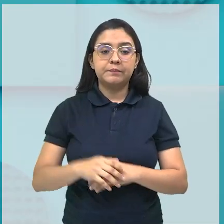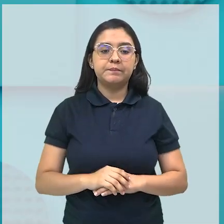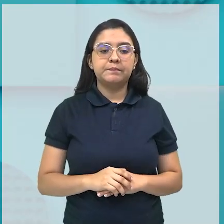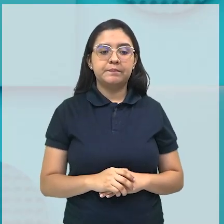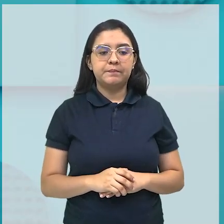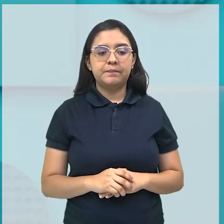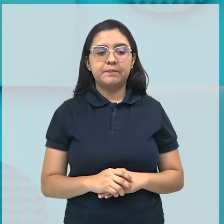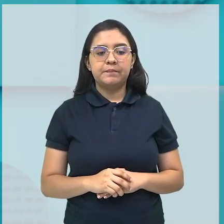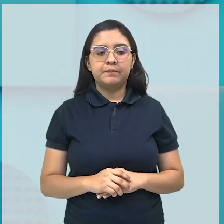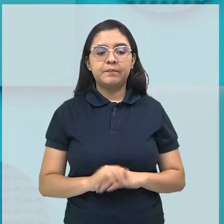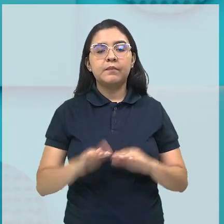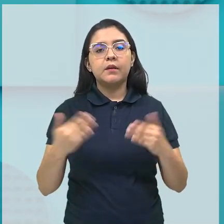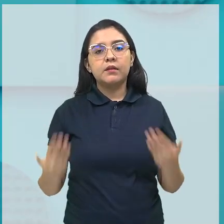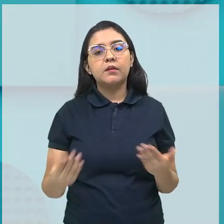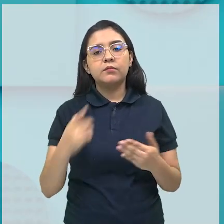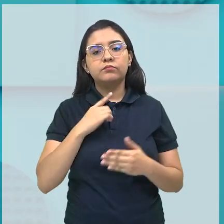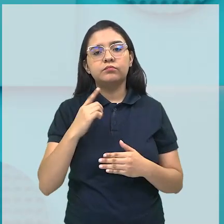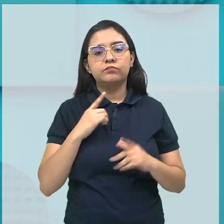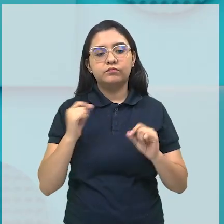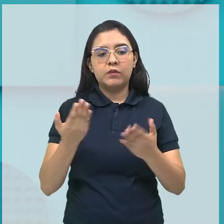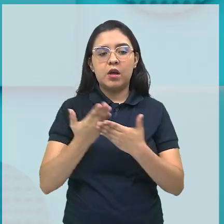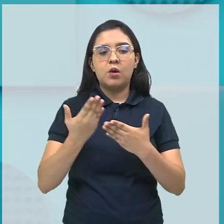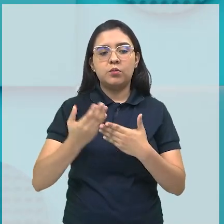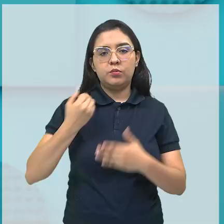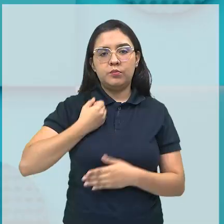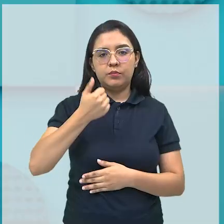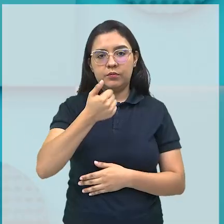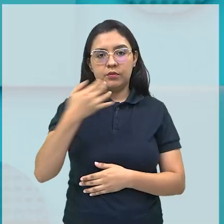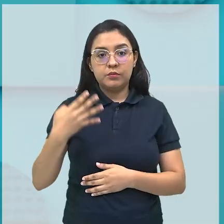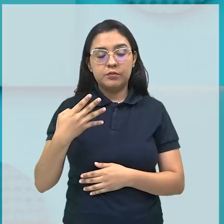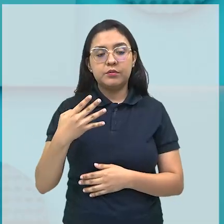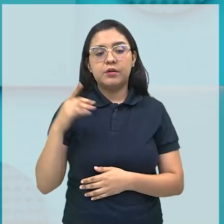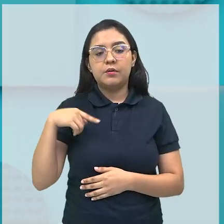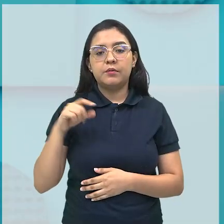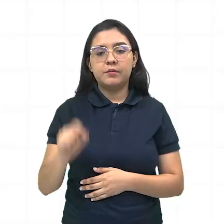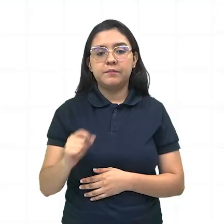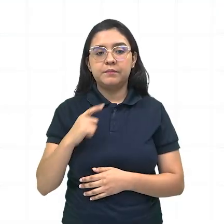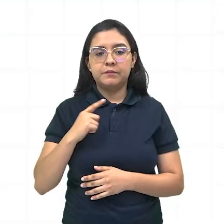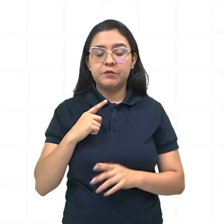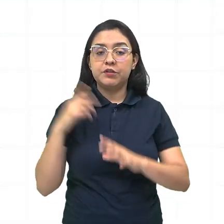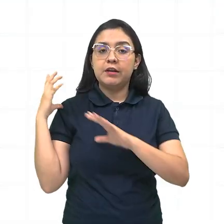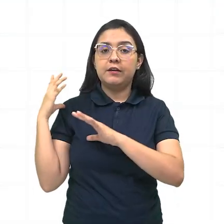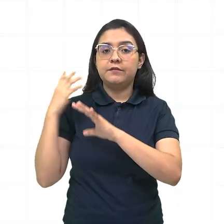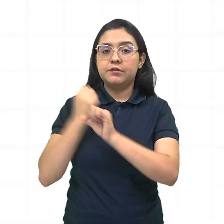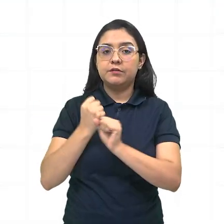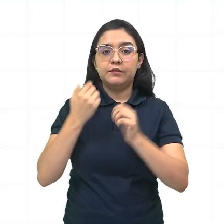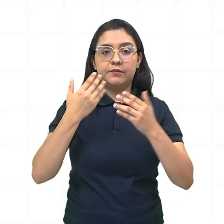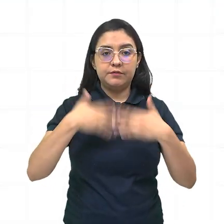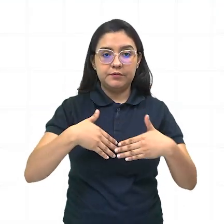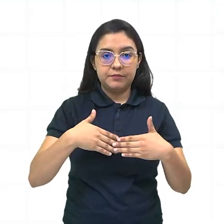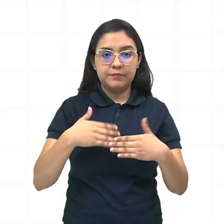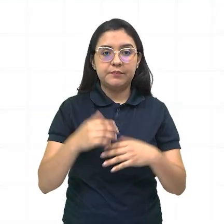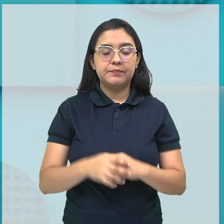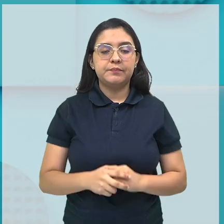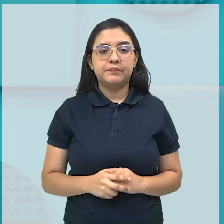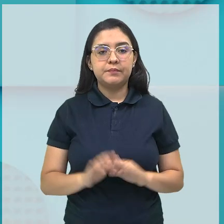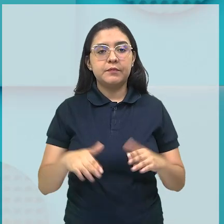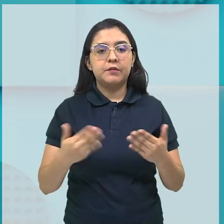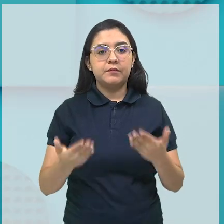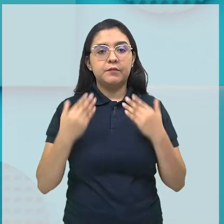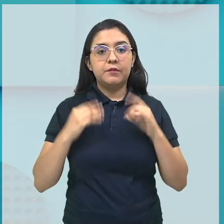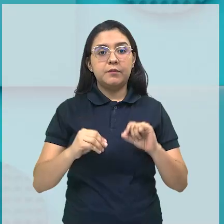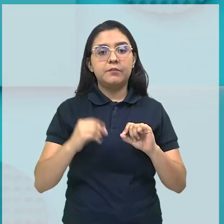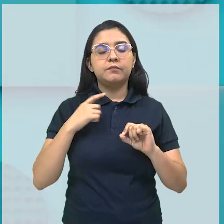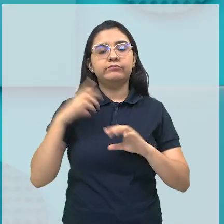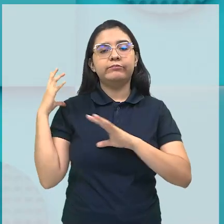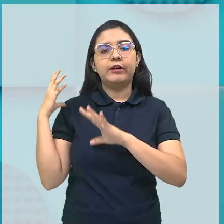sua disposição, trazendo aqui a aula 14, que é dia de revisão e avaliação. Então, vamos lá,